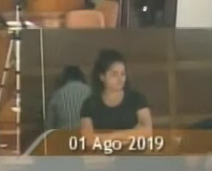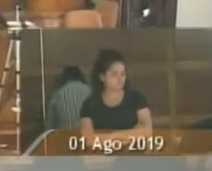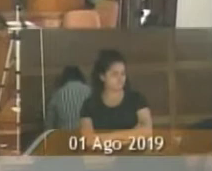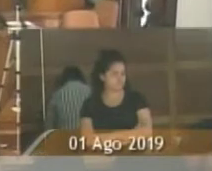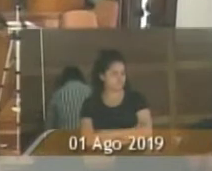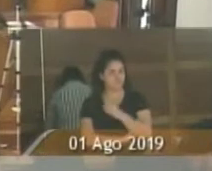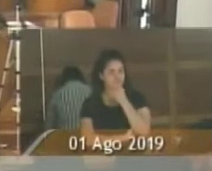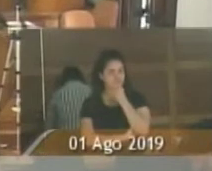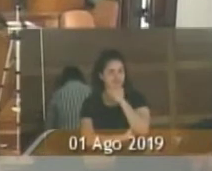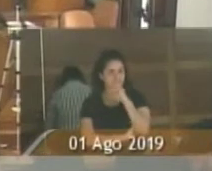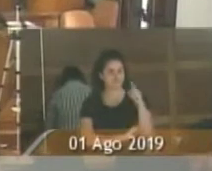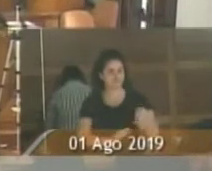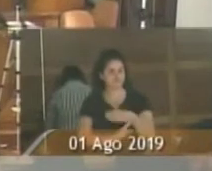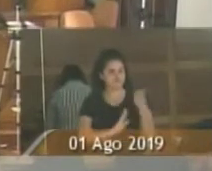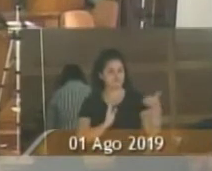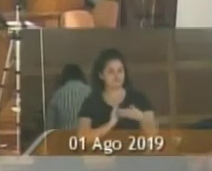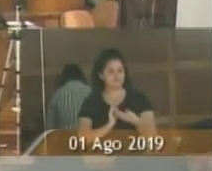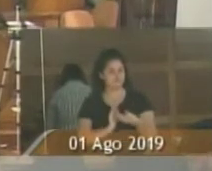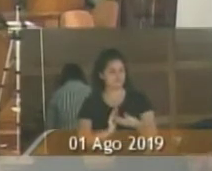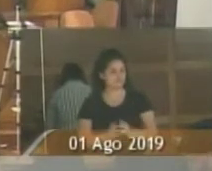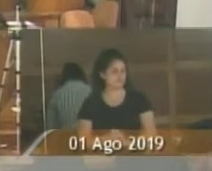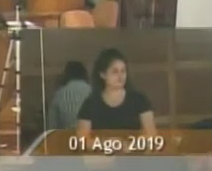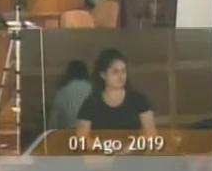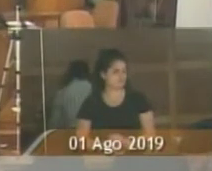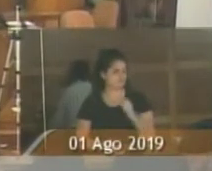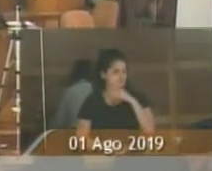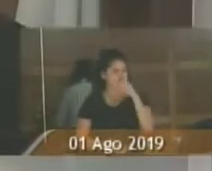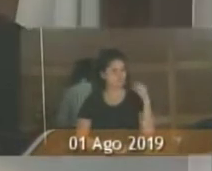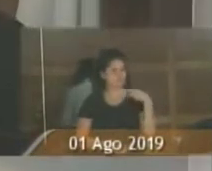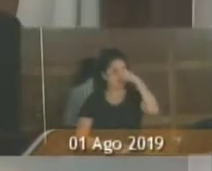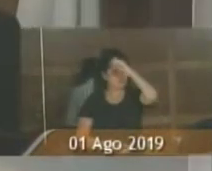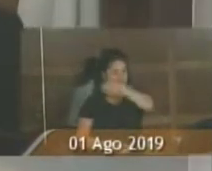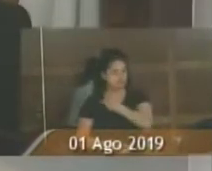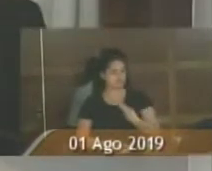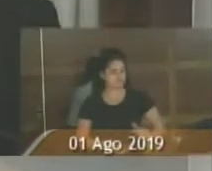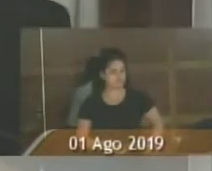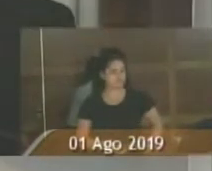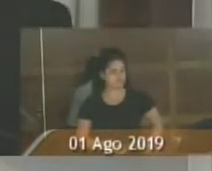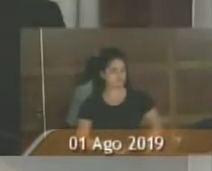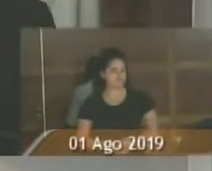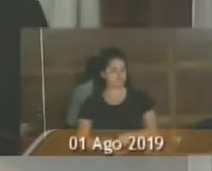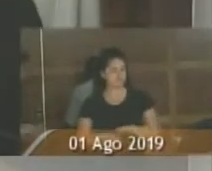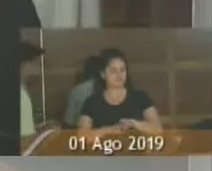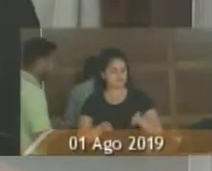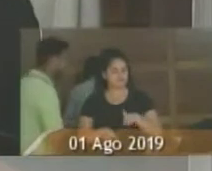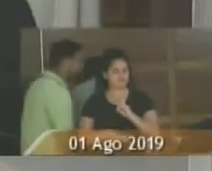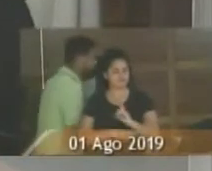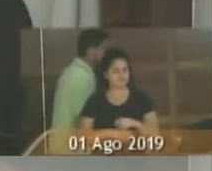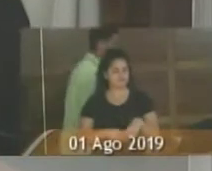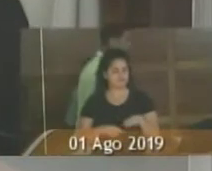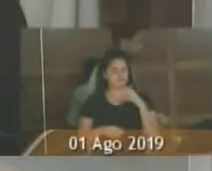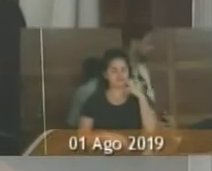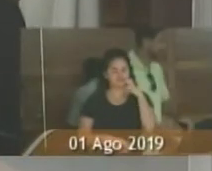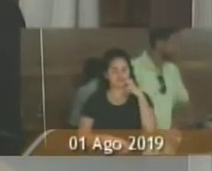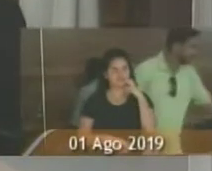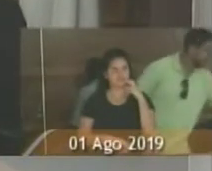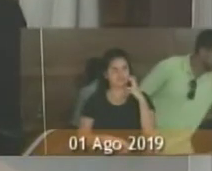Bom dia a todos, bom dia, presidente, a mesa, vereadores, a